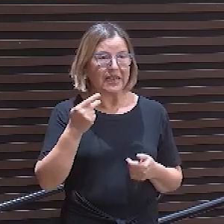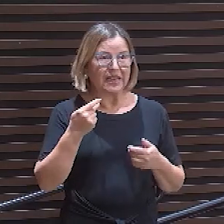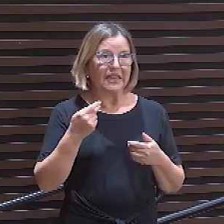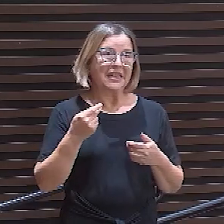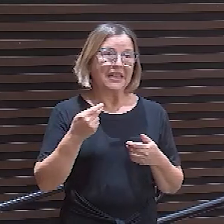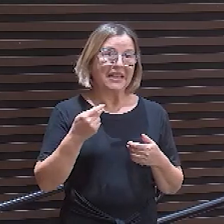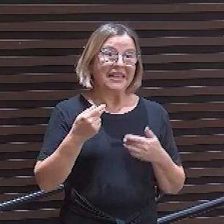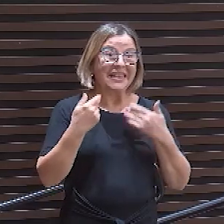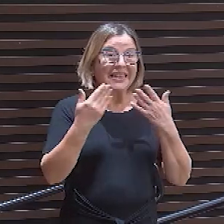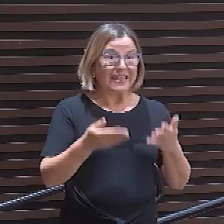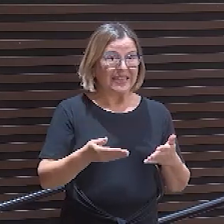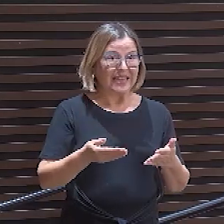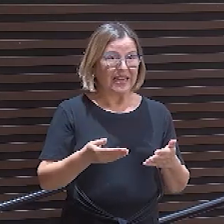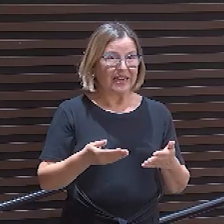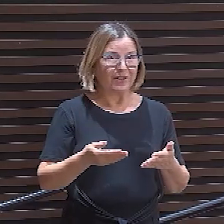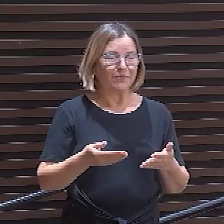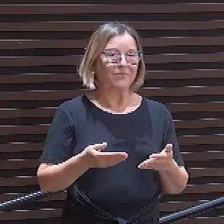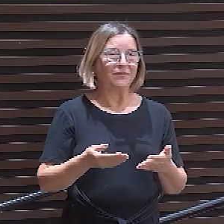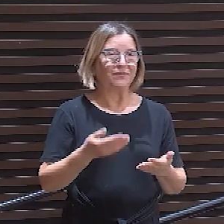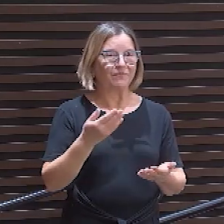eles.